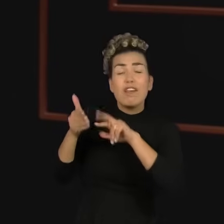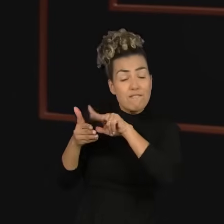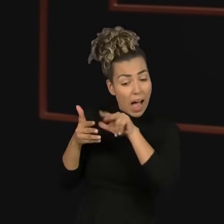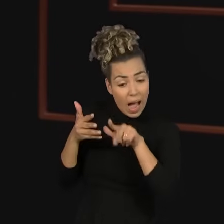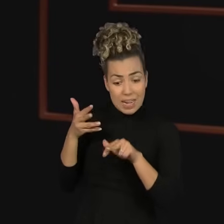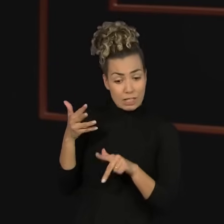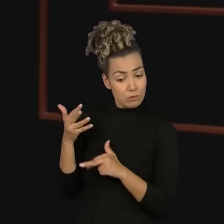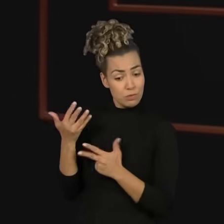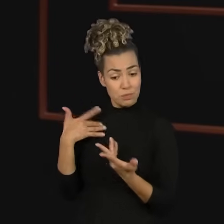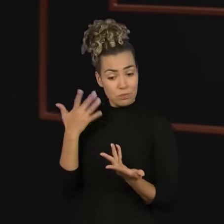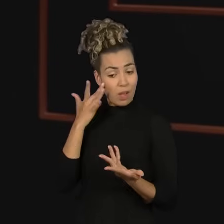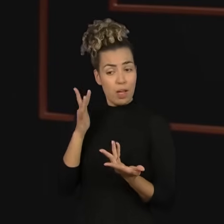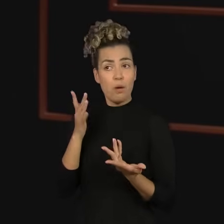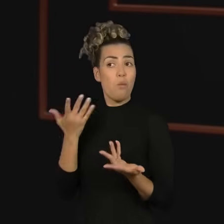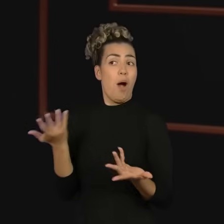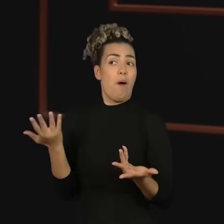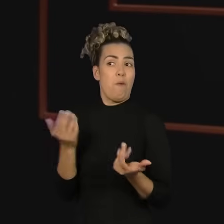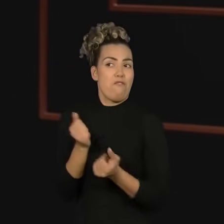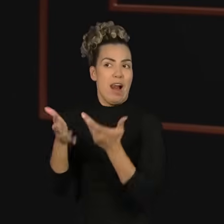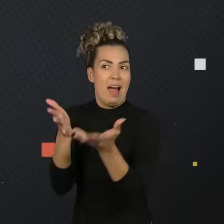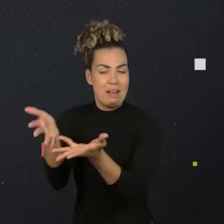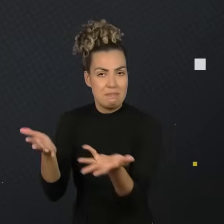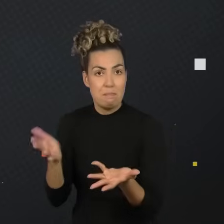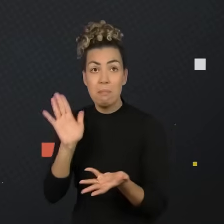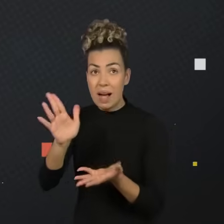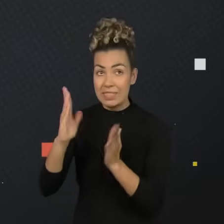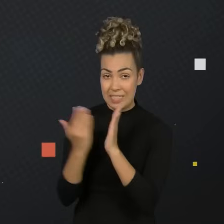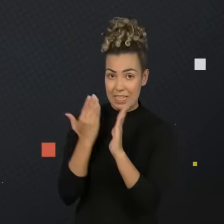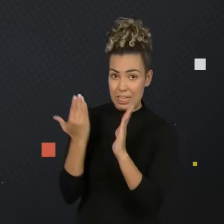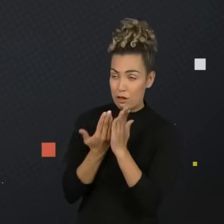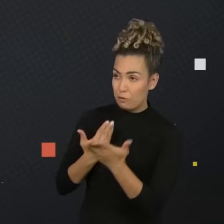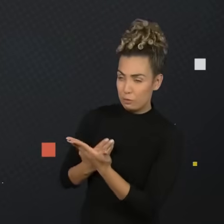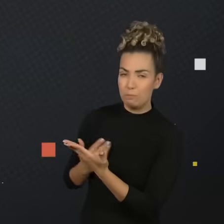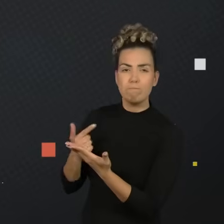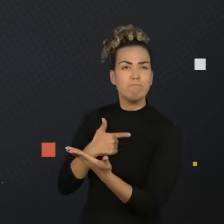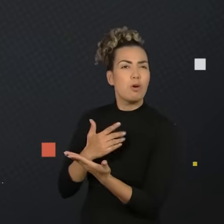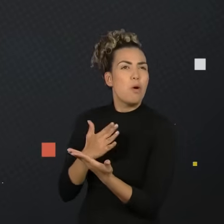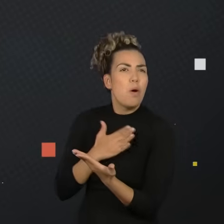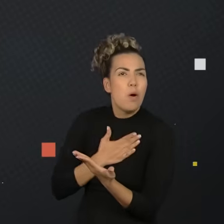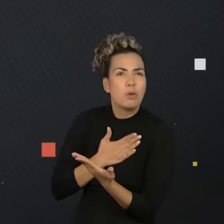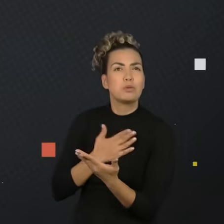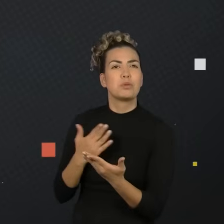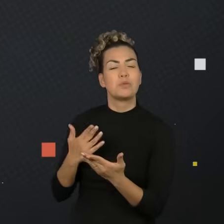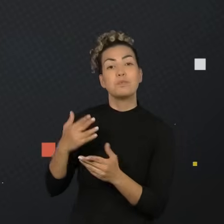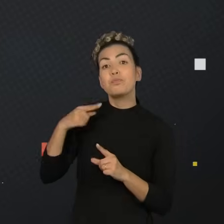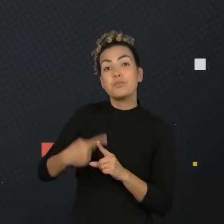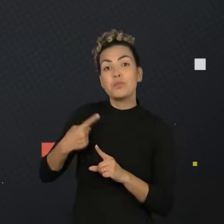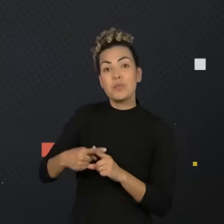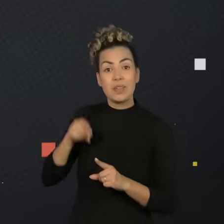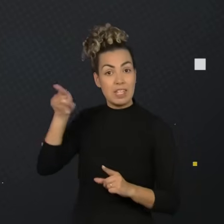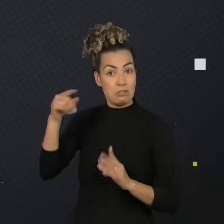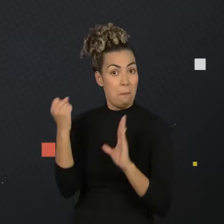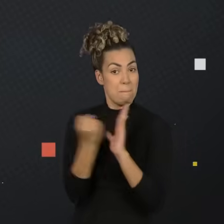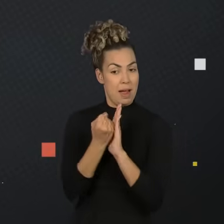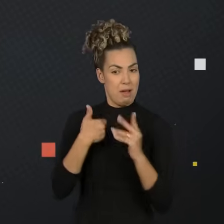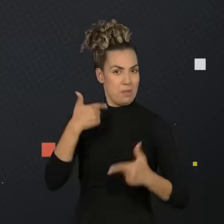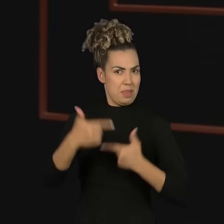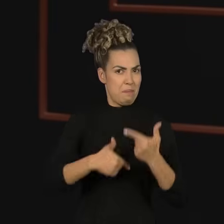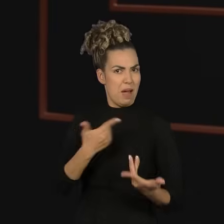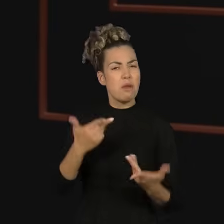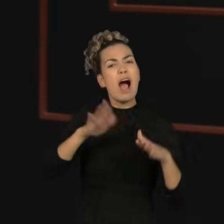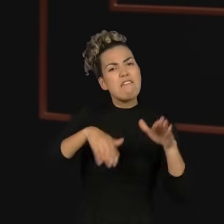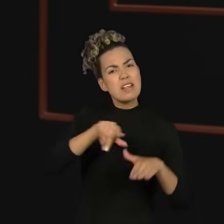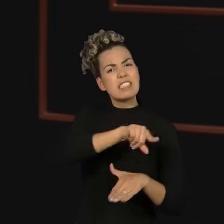Eu adoro esse livro porque ele é um registro do que a gente fez aqui, né? Porque tem gente que fala, eu assisti